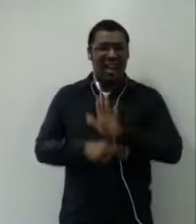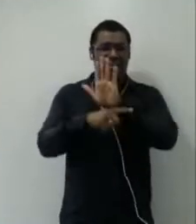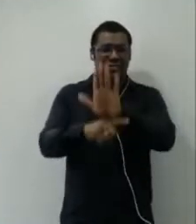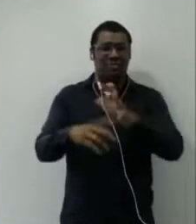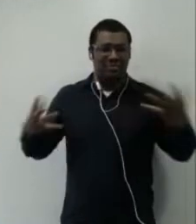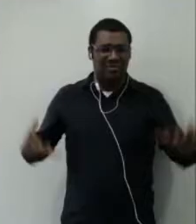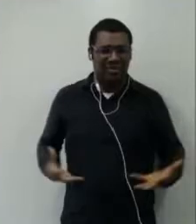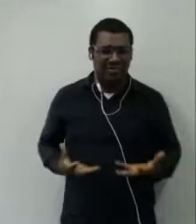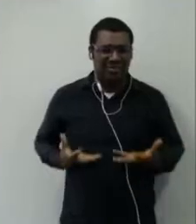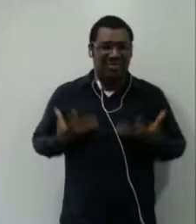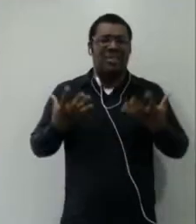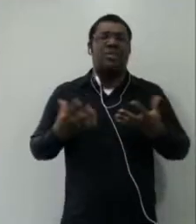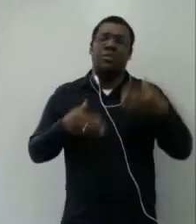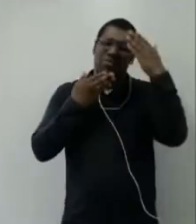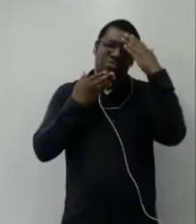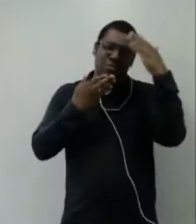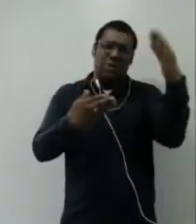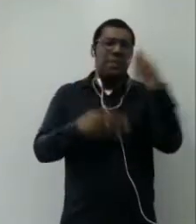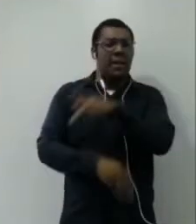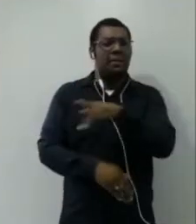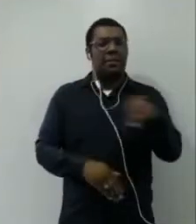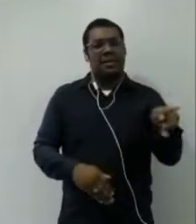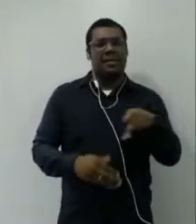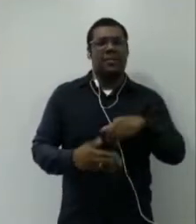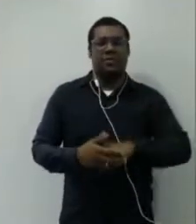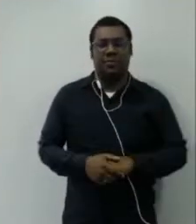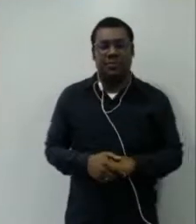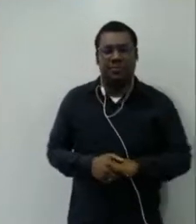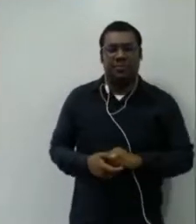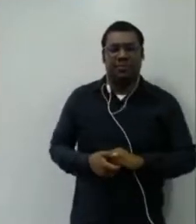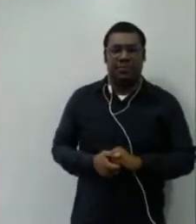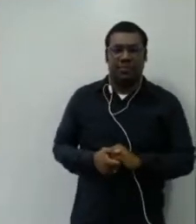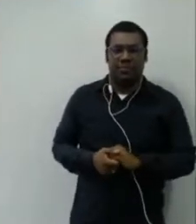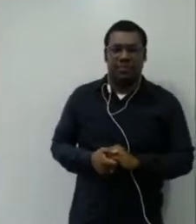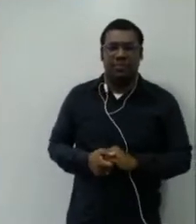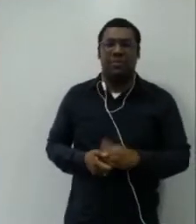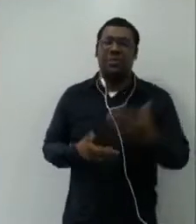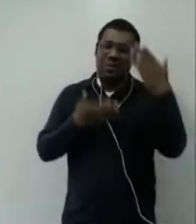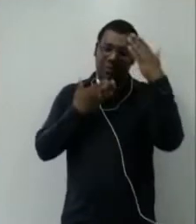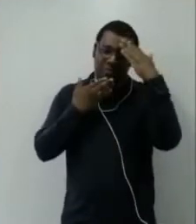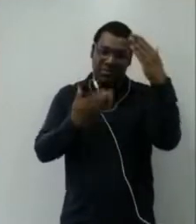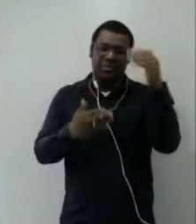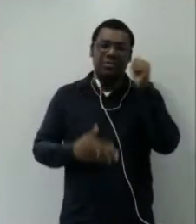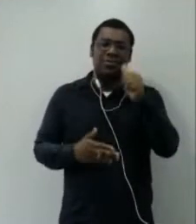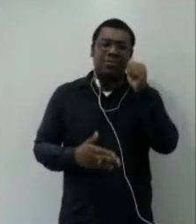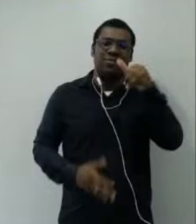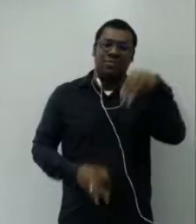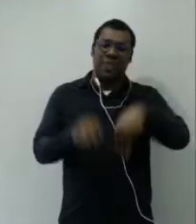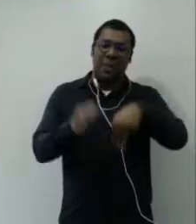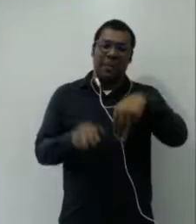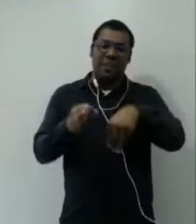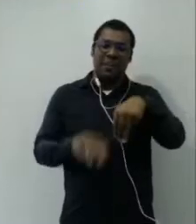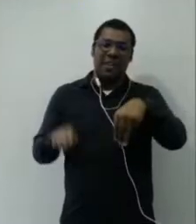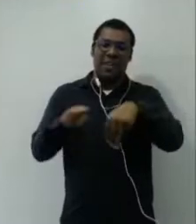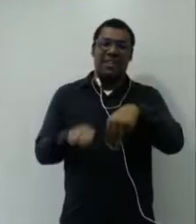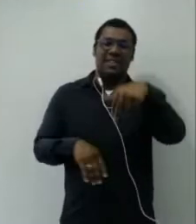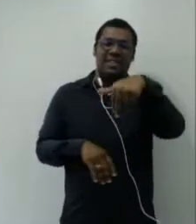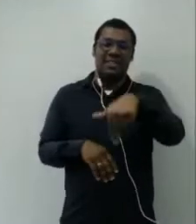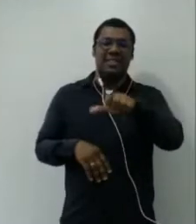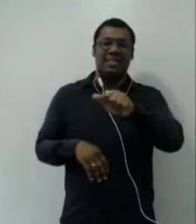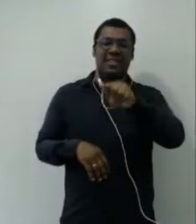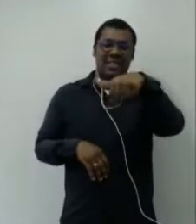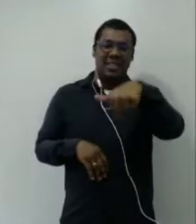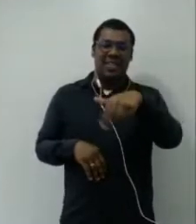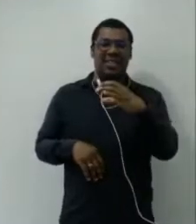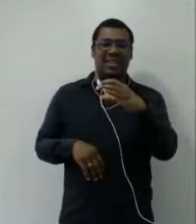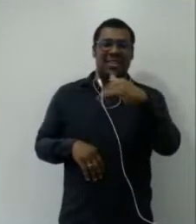Muito obrigada, presidente. Muito obrigado, ministra Nancy. O ministro Belize quer dizer